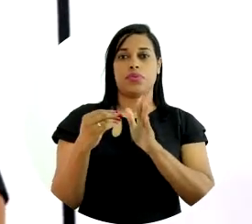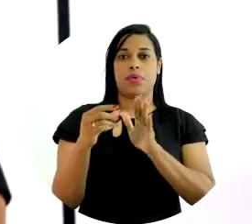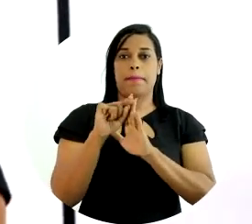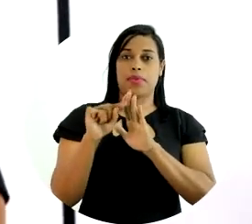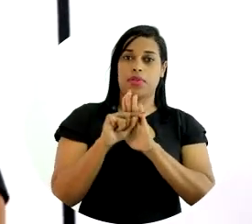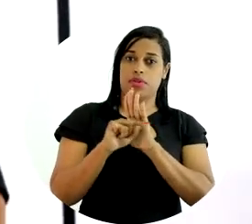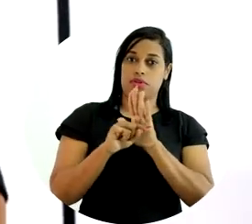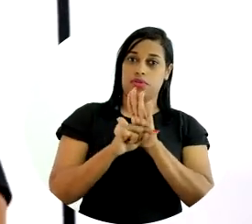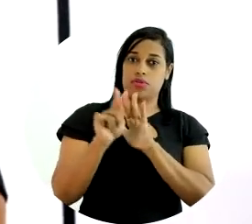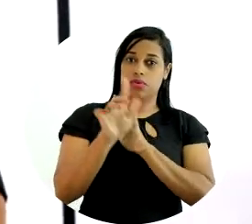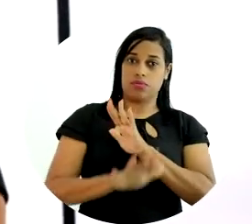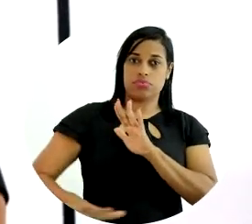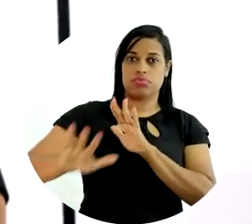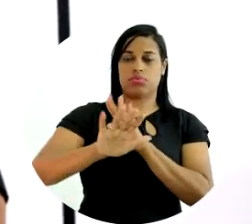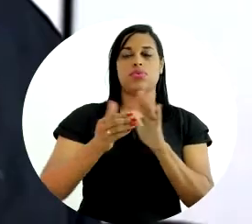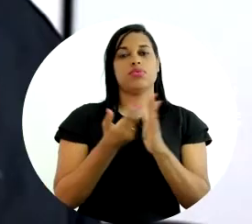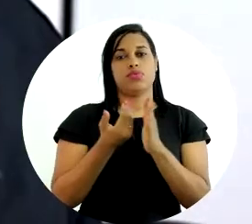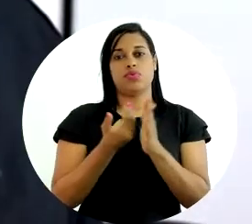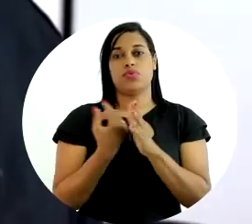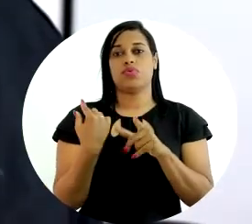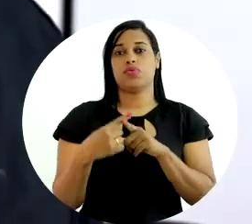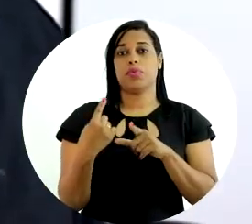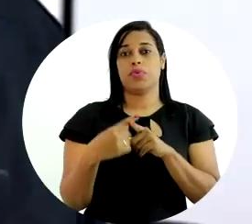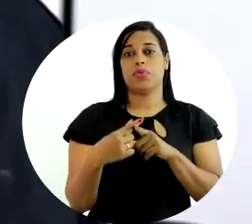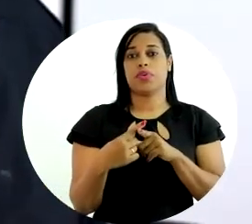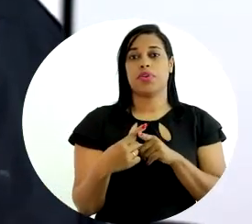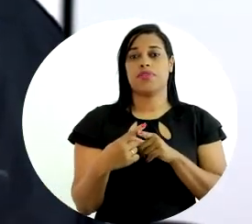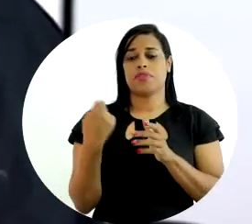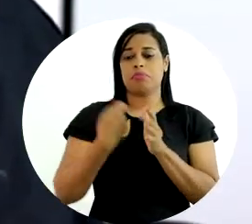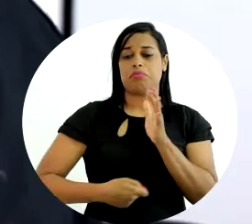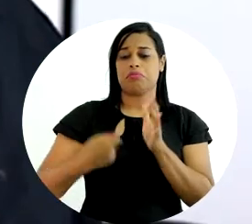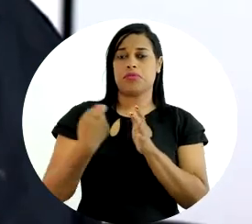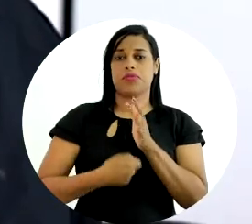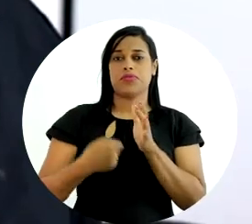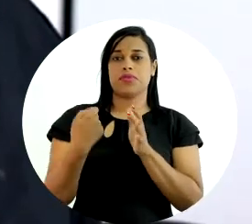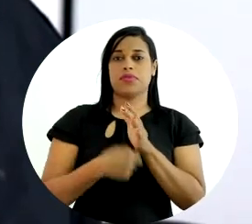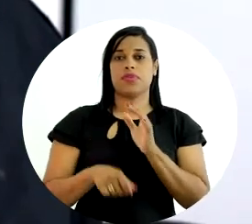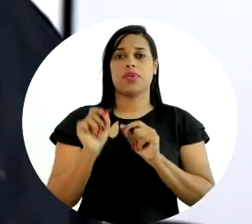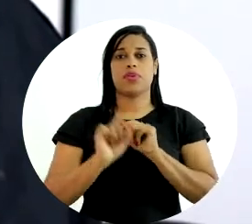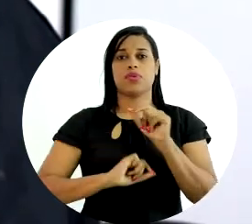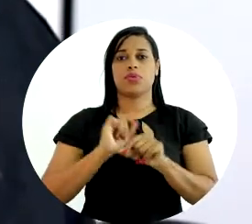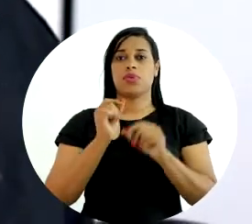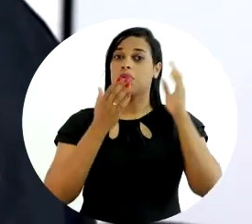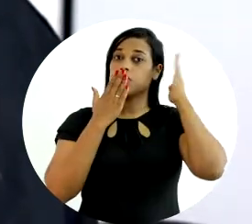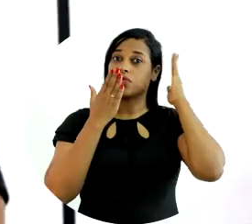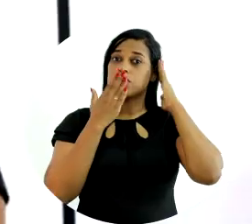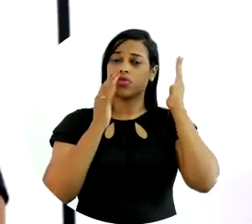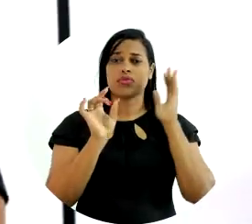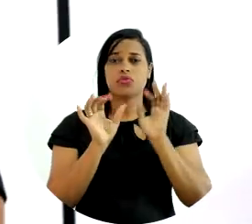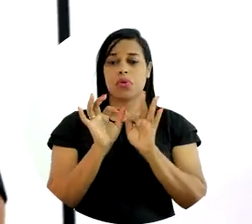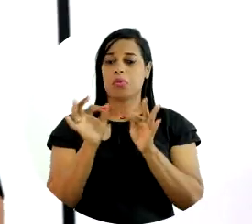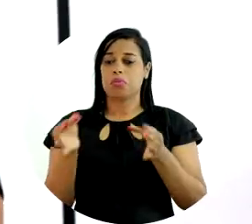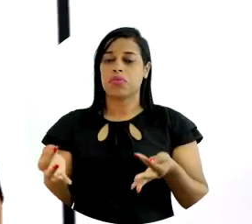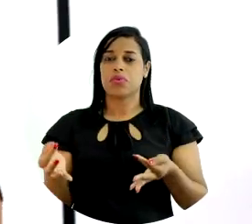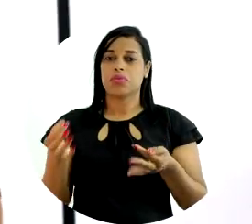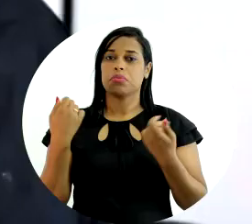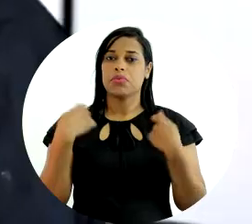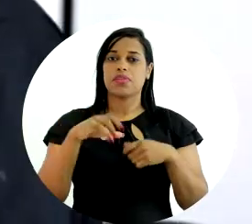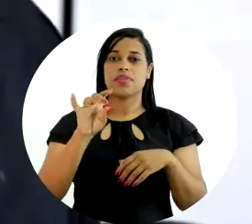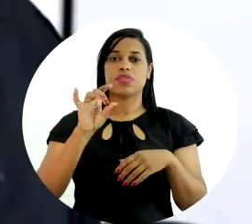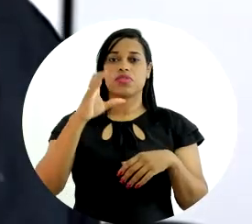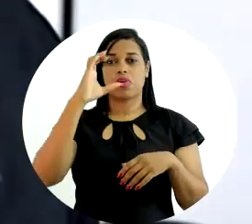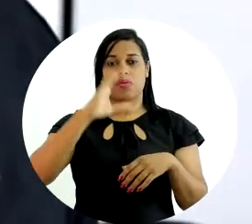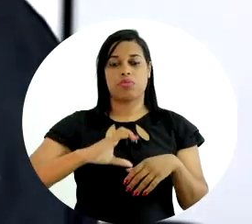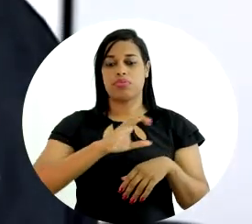modelo chamado plano geral do estudo porque foi foi verificado que é com relação ao índice passava simplesmente